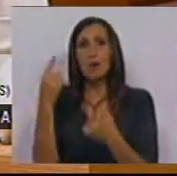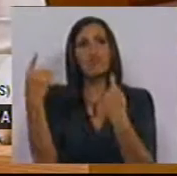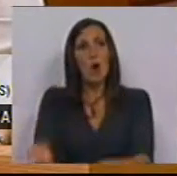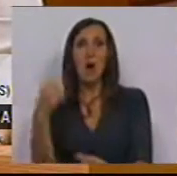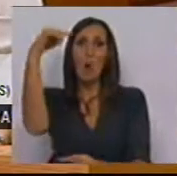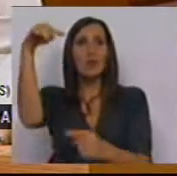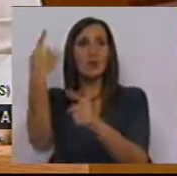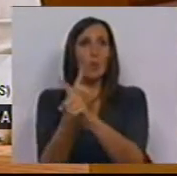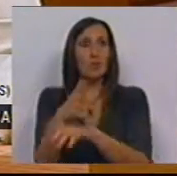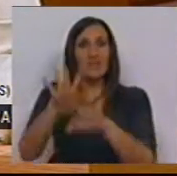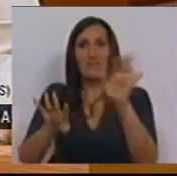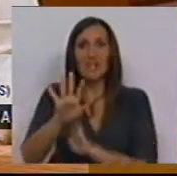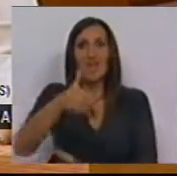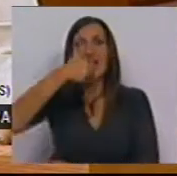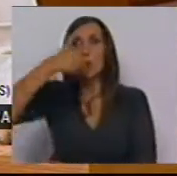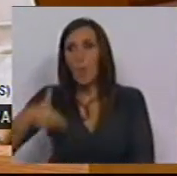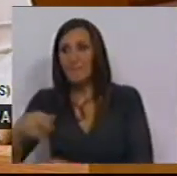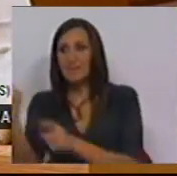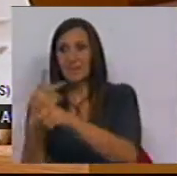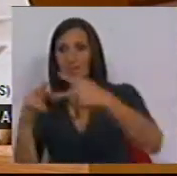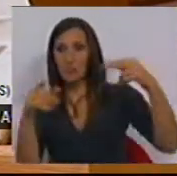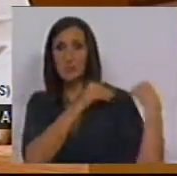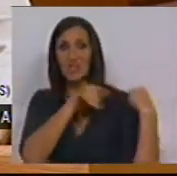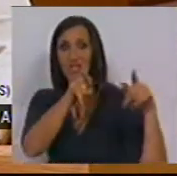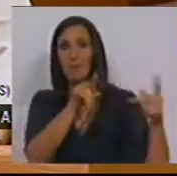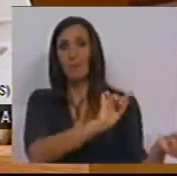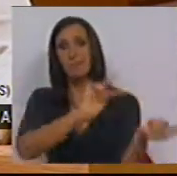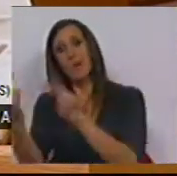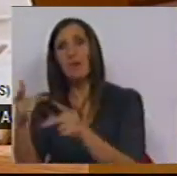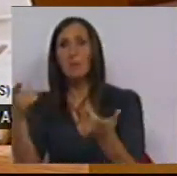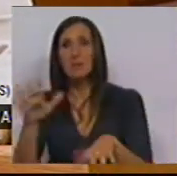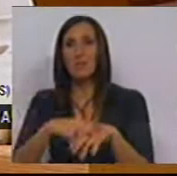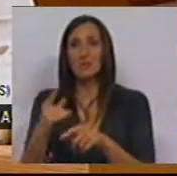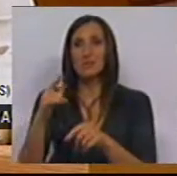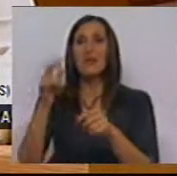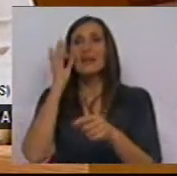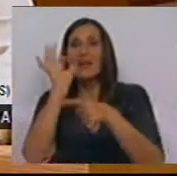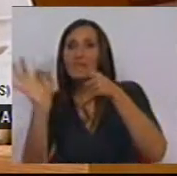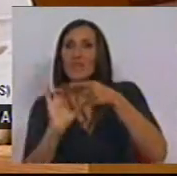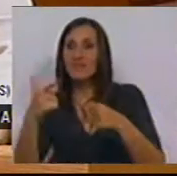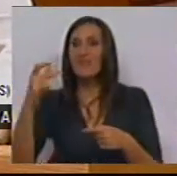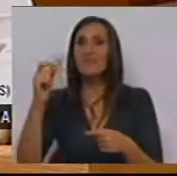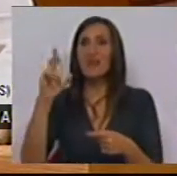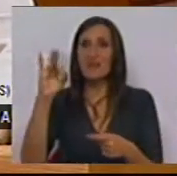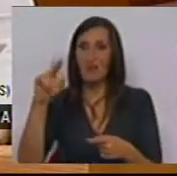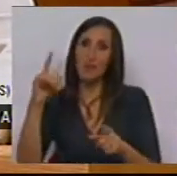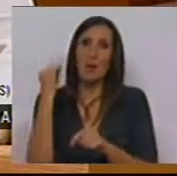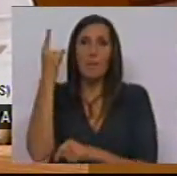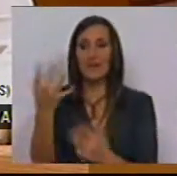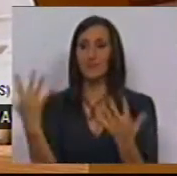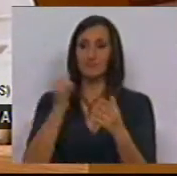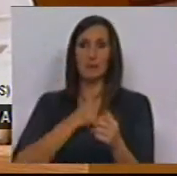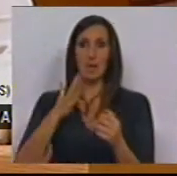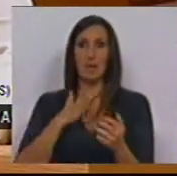do que retirar competências às autarquias, desde a definição tarifária à quase obrigatoriedade de fusão